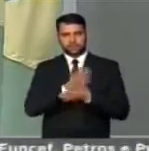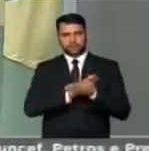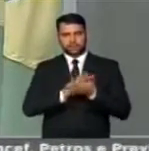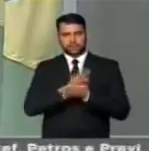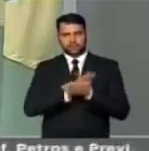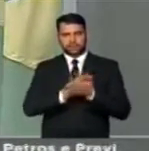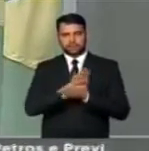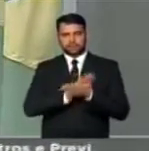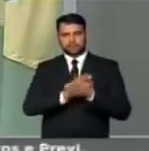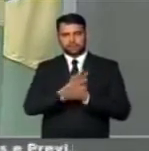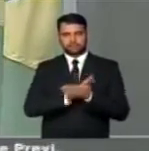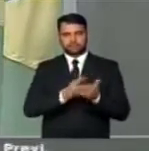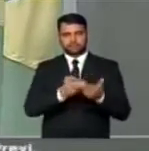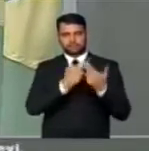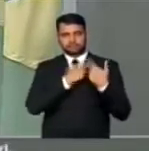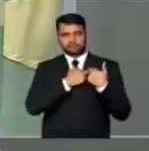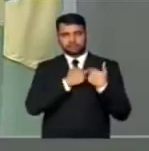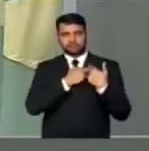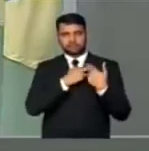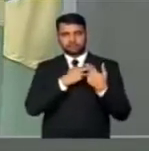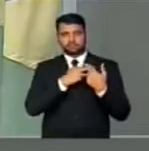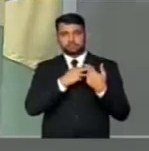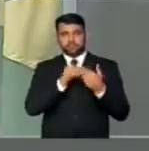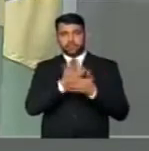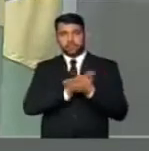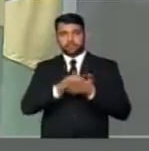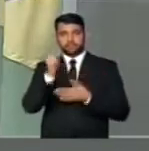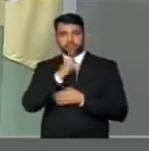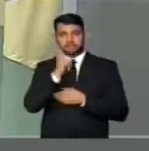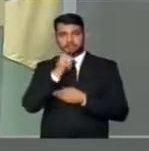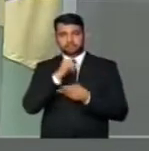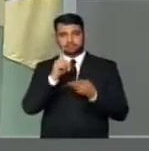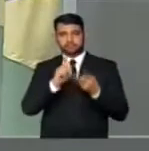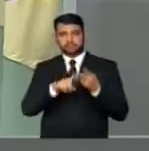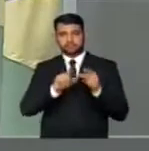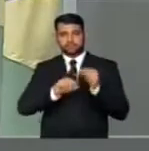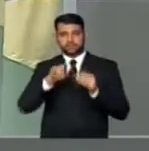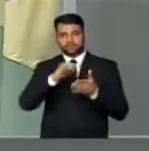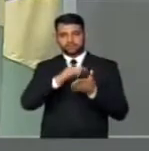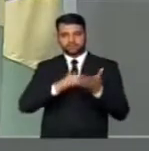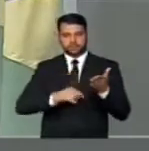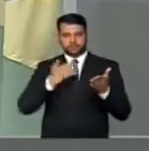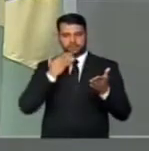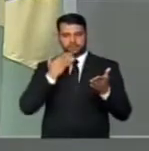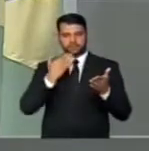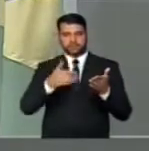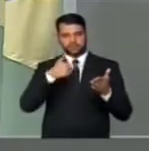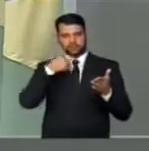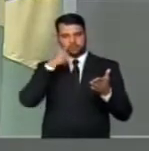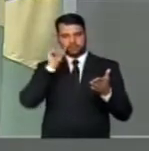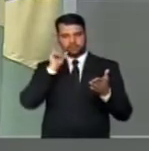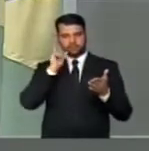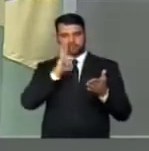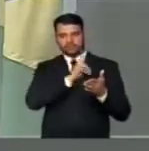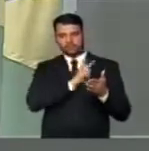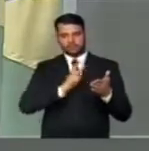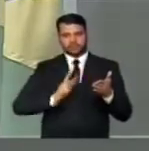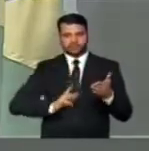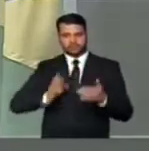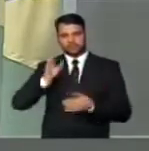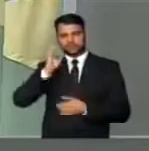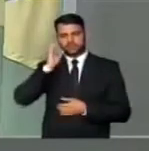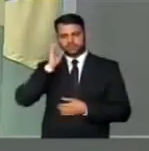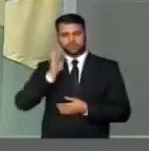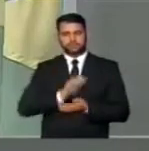mais irresponsável, nada mais falso do que o documento apresentado ontem aqui pela presidente